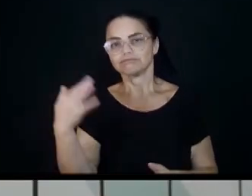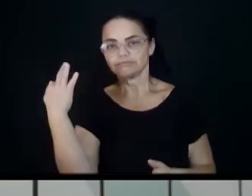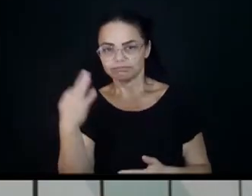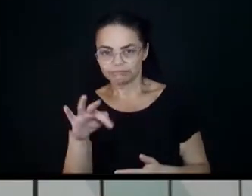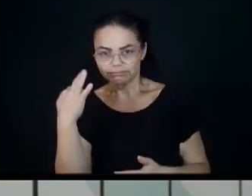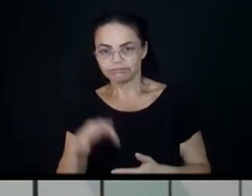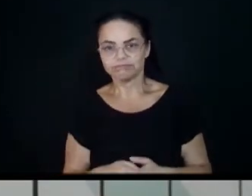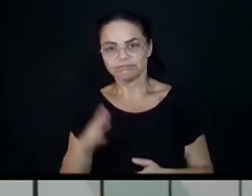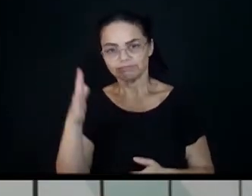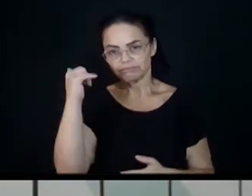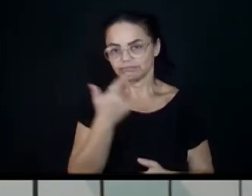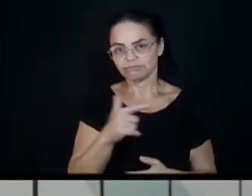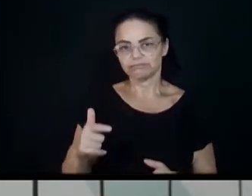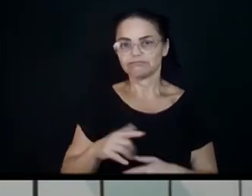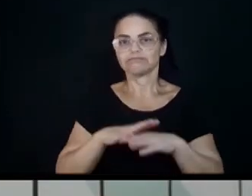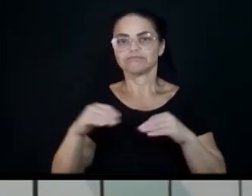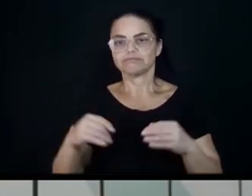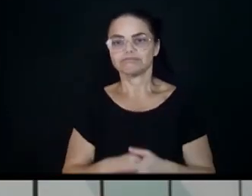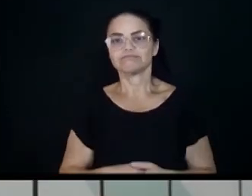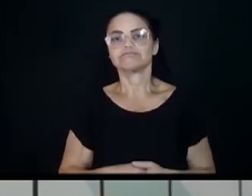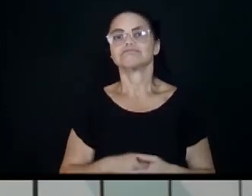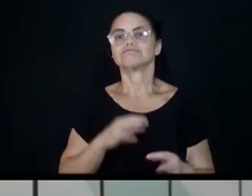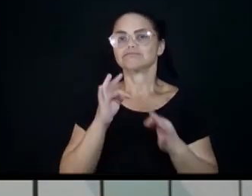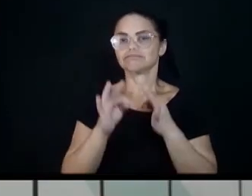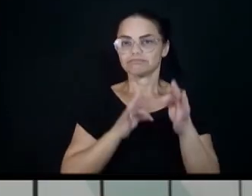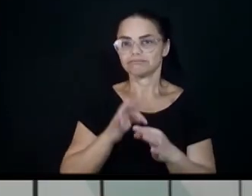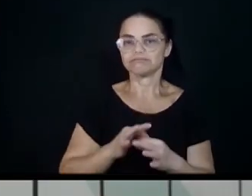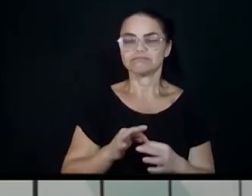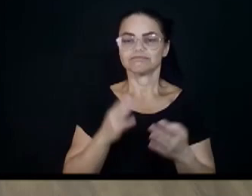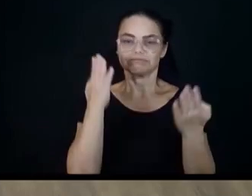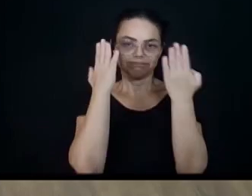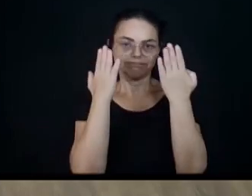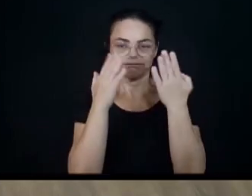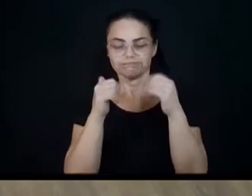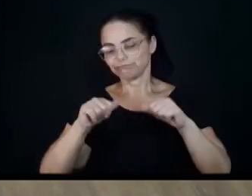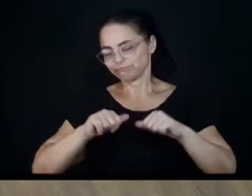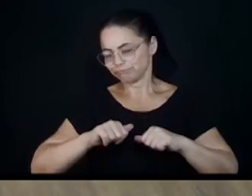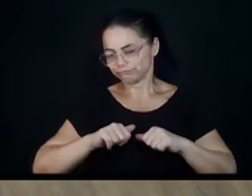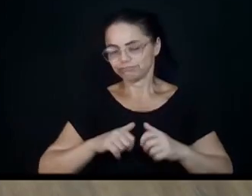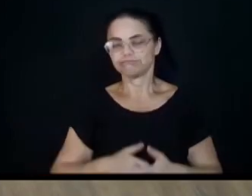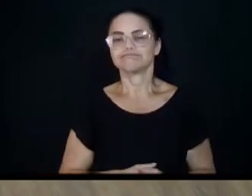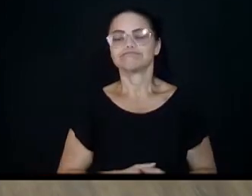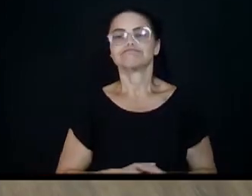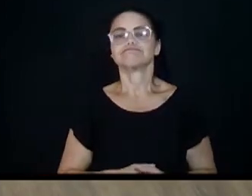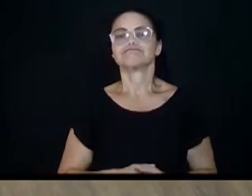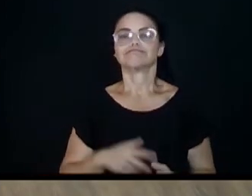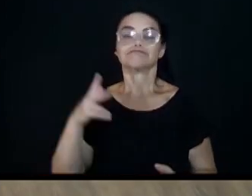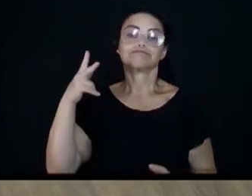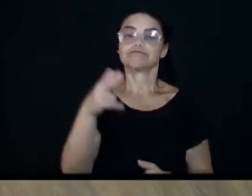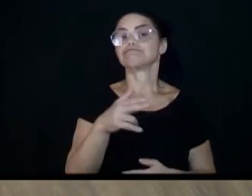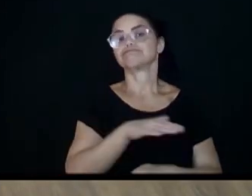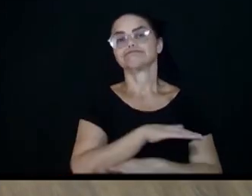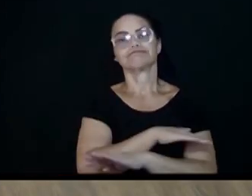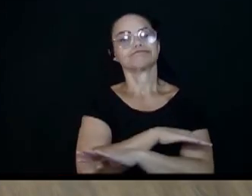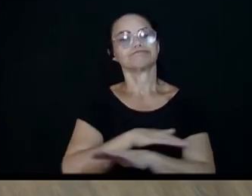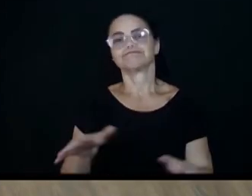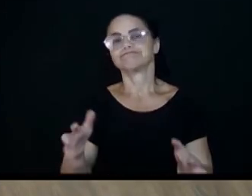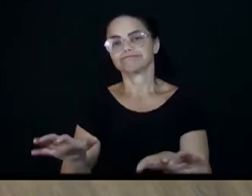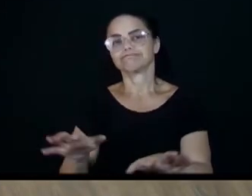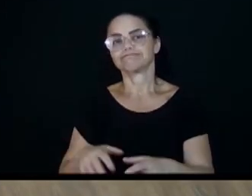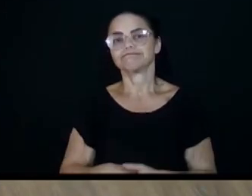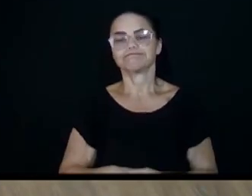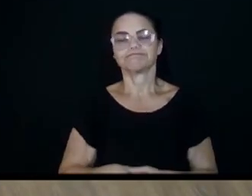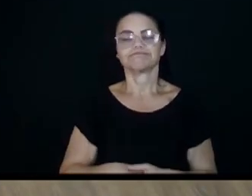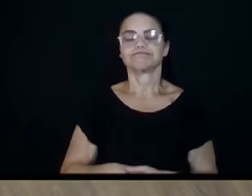cura, mas tem o tratamento, mas o psicológico fica abalado, e interromper o tratamento, né? É importante ressaltar